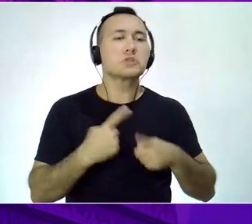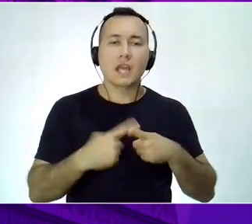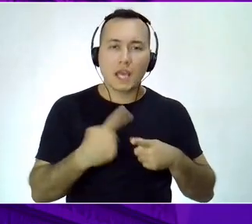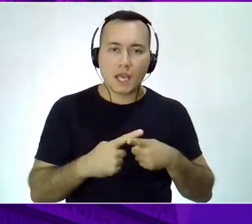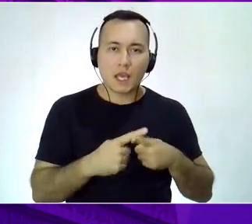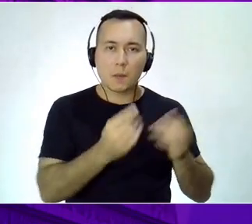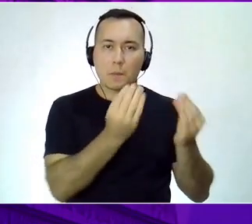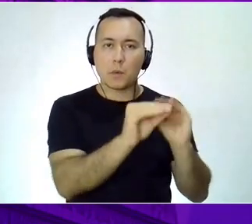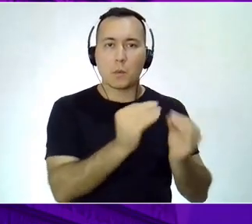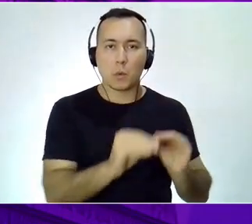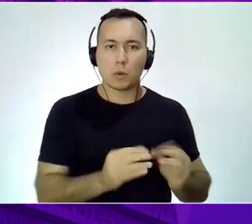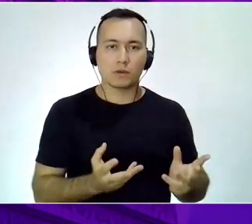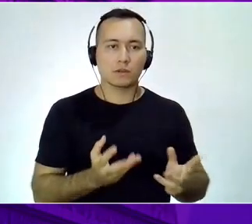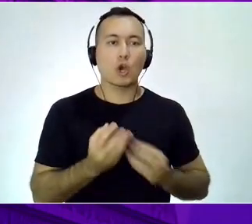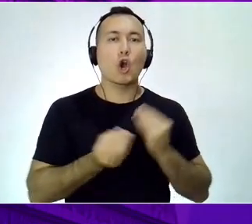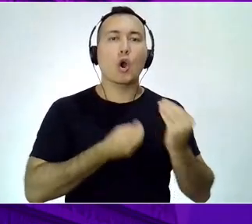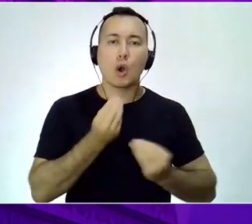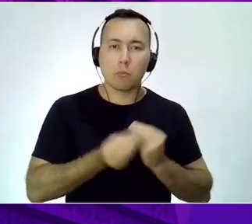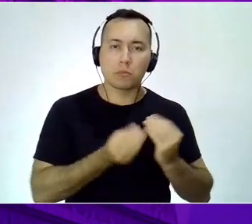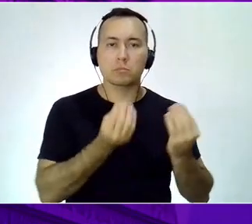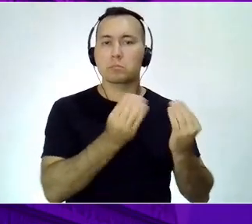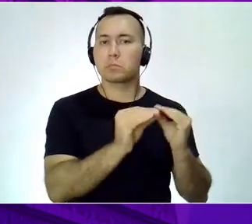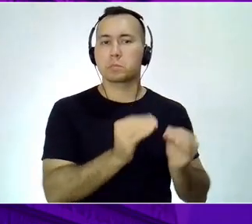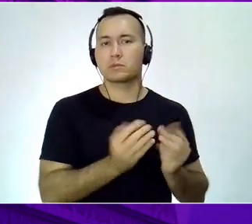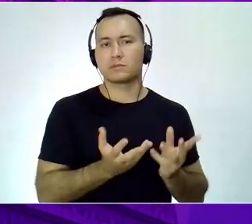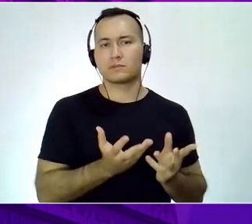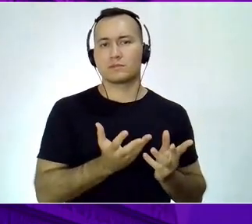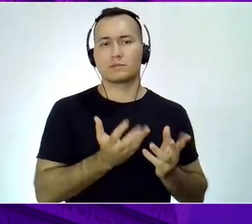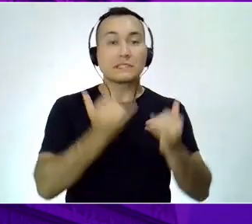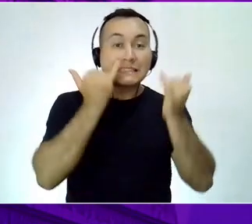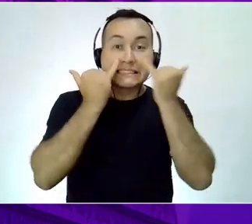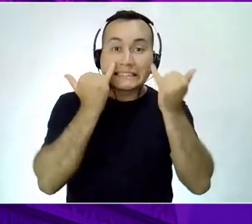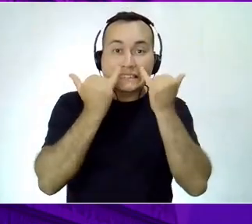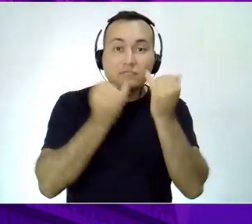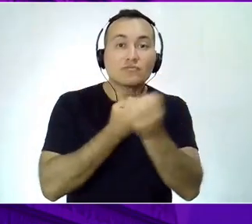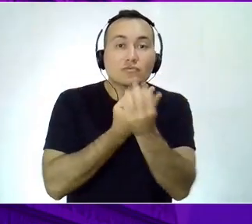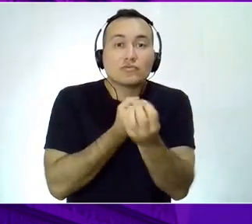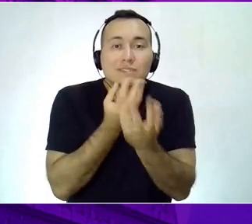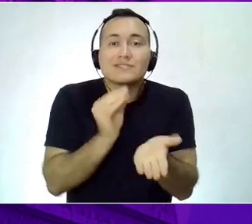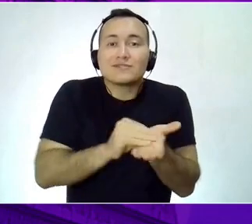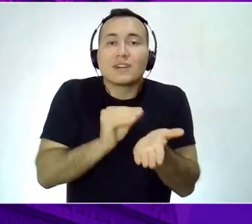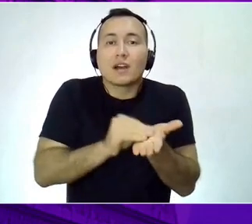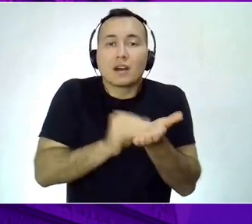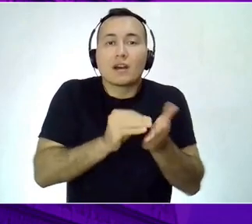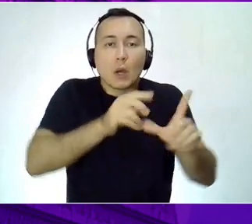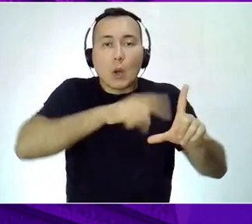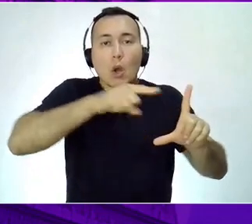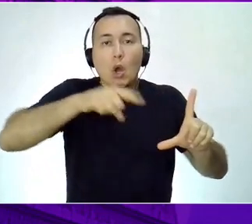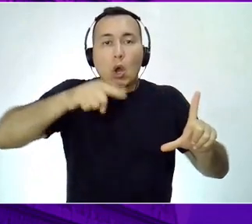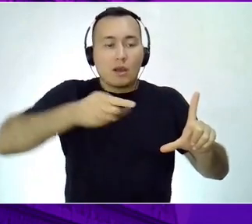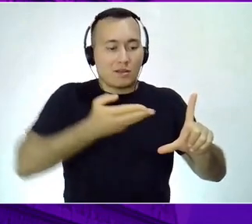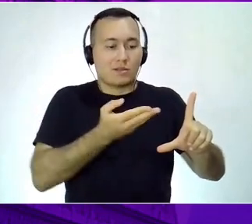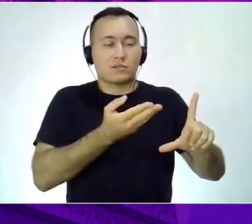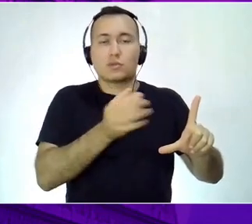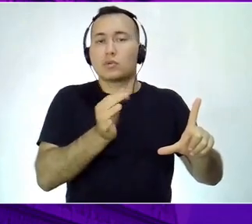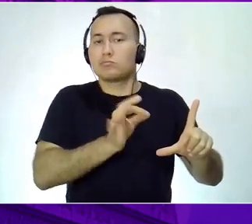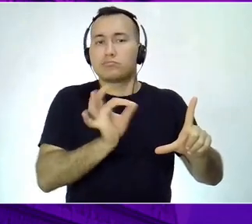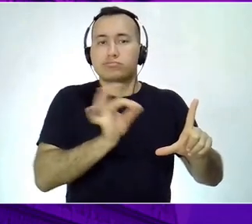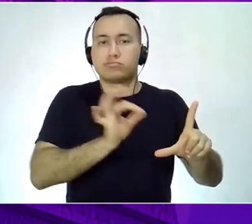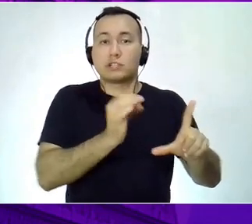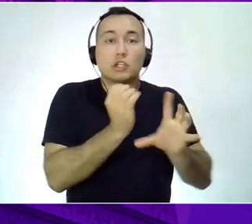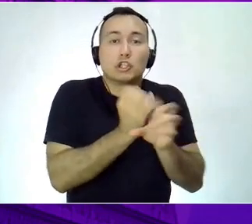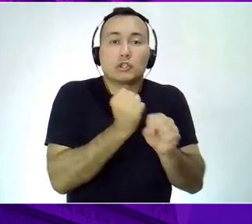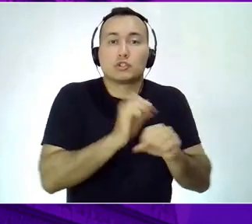tá? Então, facilitando um pouquinho o trabalho, tá? O que essa frase precisa conter? No mínimo, a intenção,